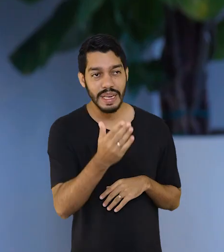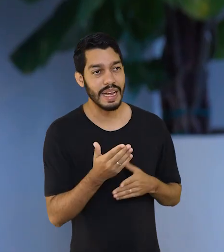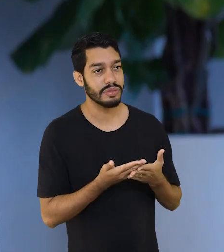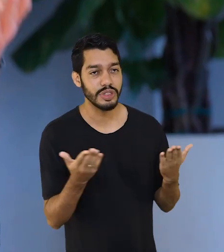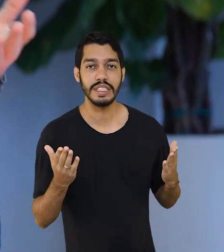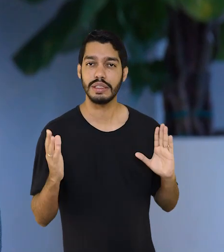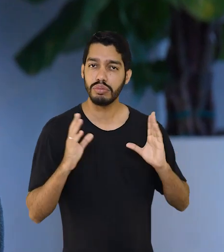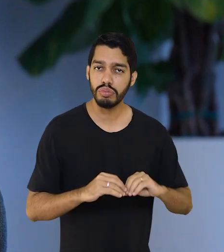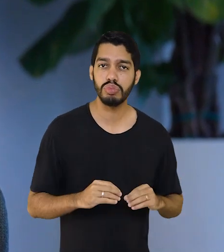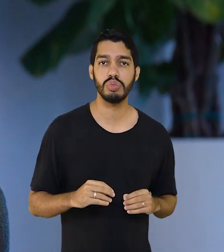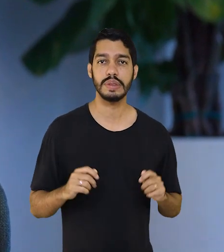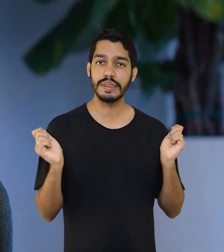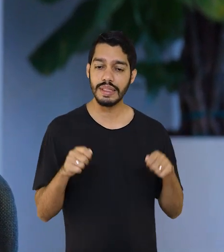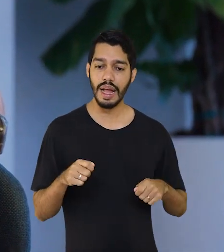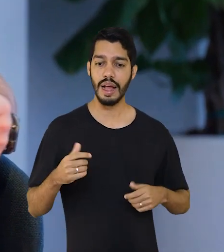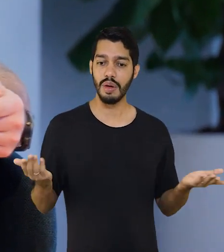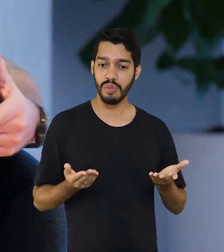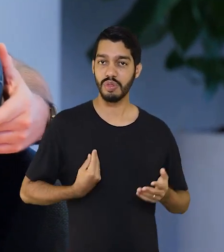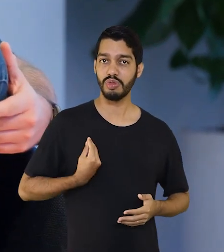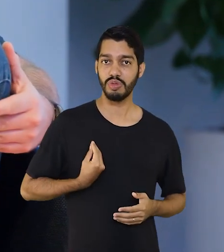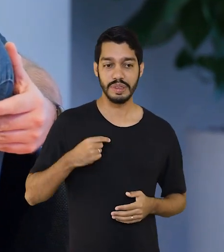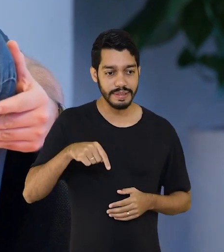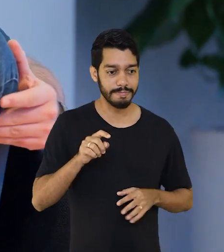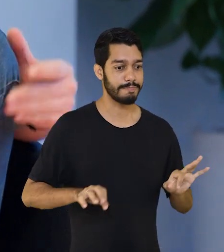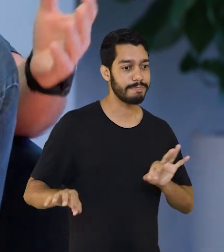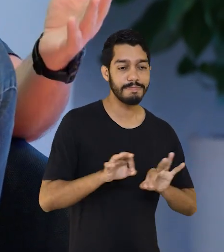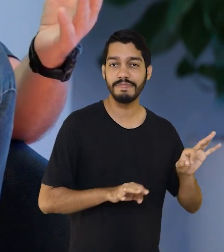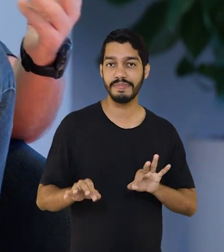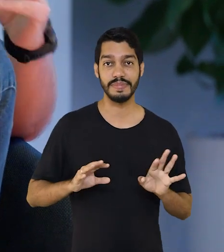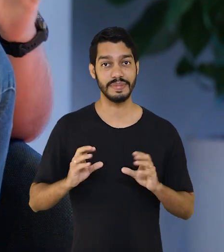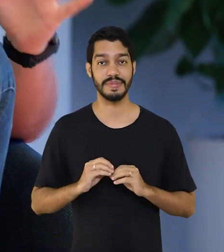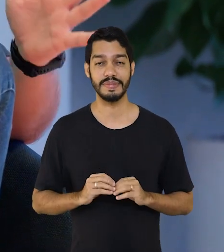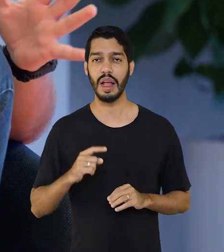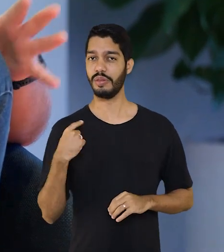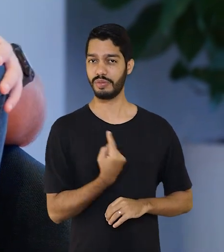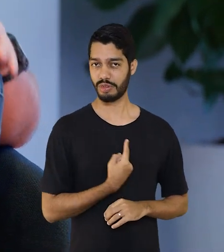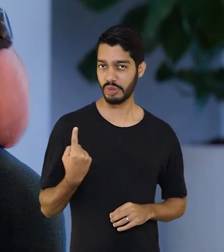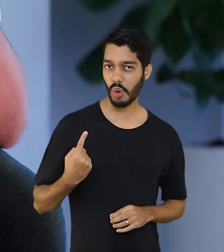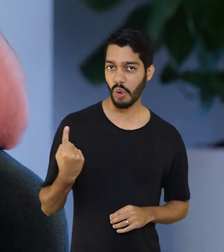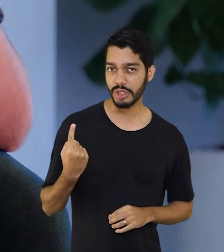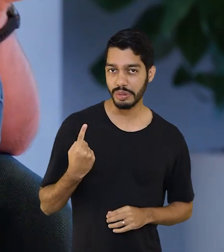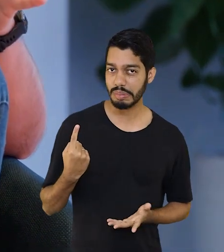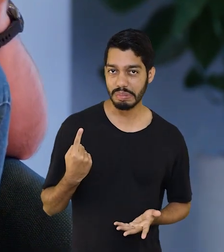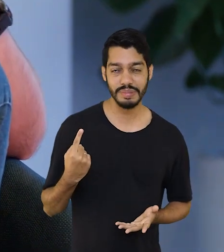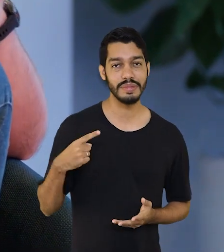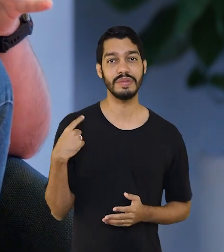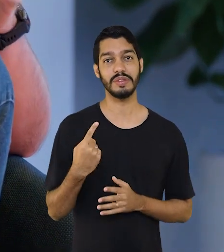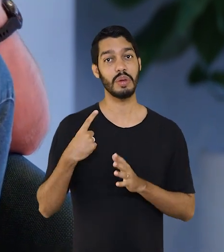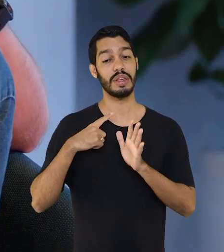Obrigado todo mundo que fez essa noite aqui possível. Primeiro, ninguém faz nada sozinho, né? Então, na verdade, eu só estou